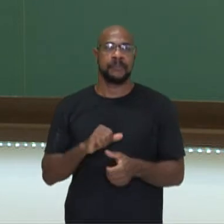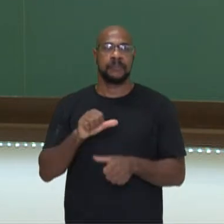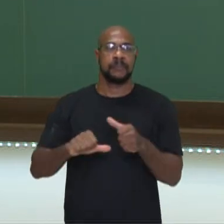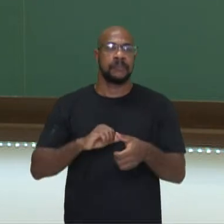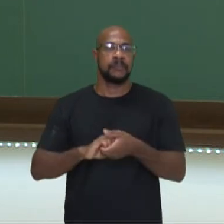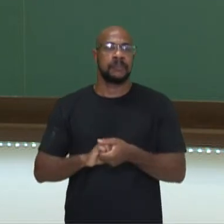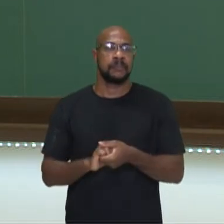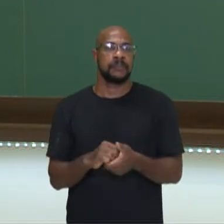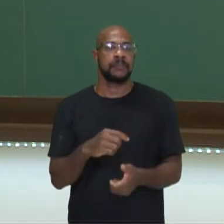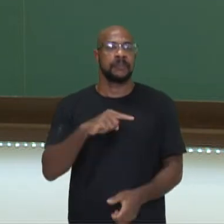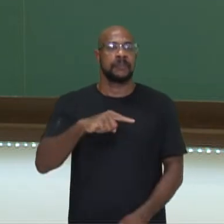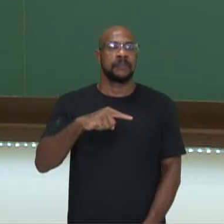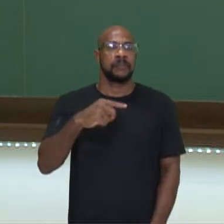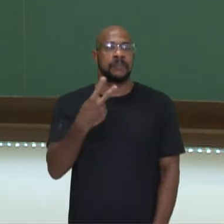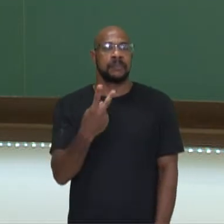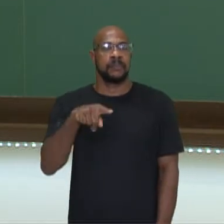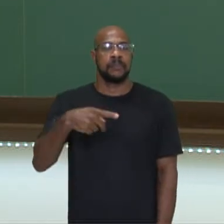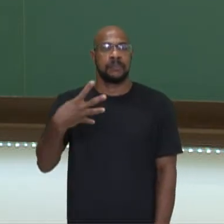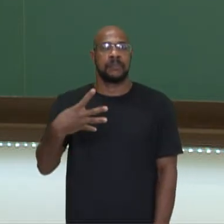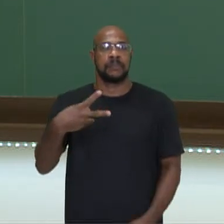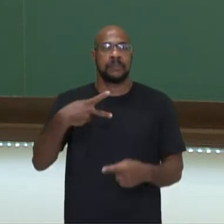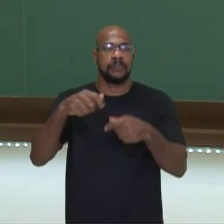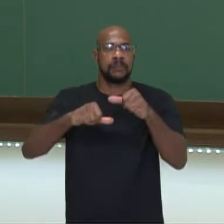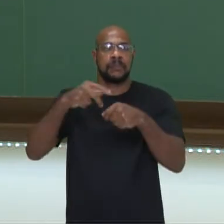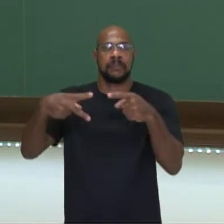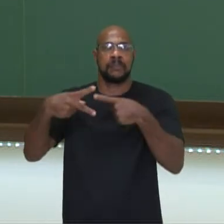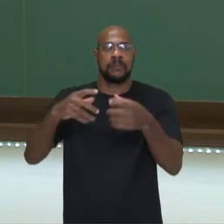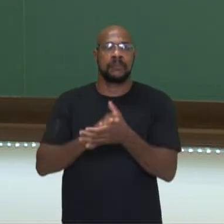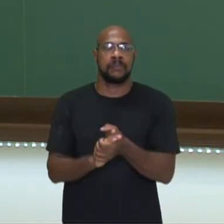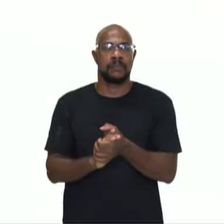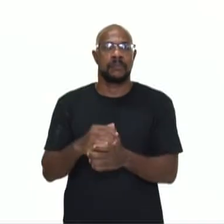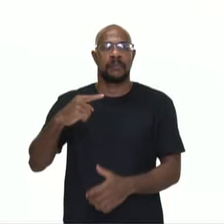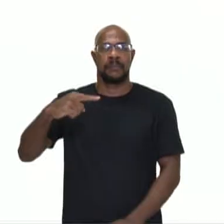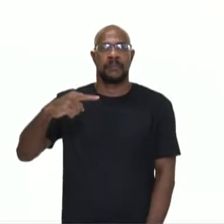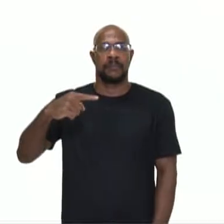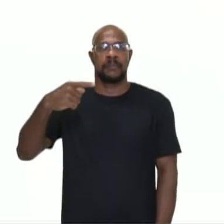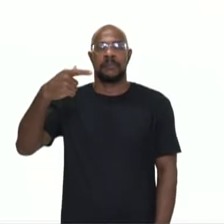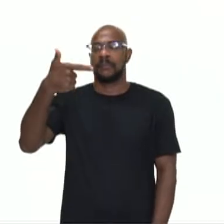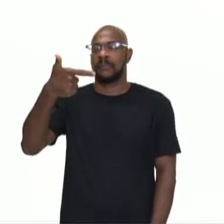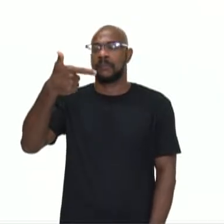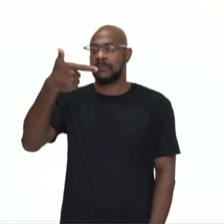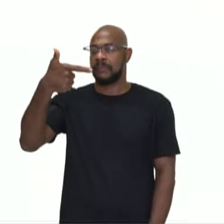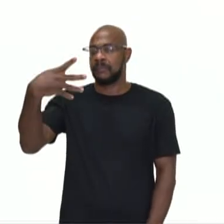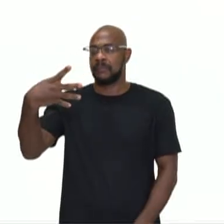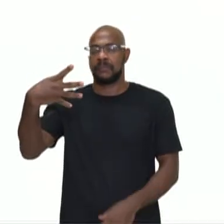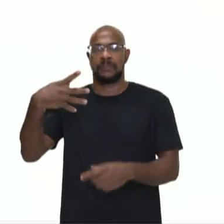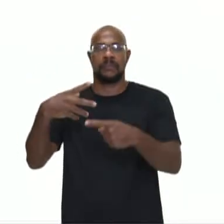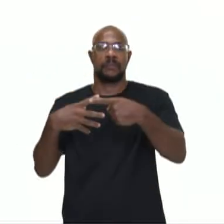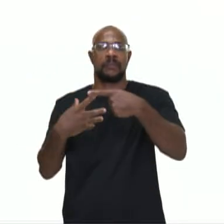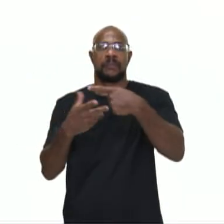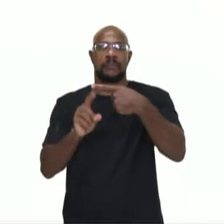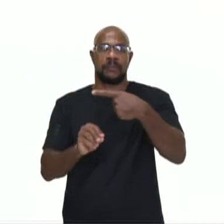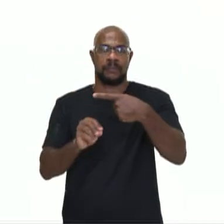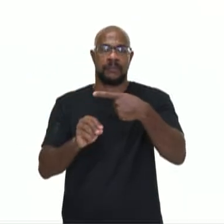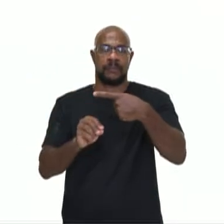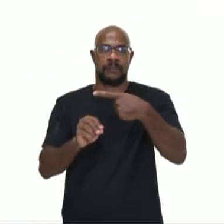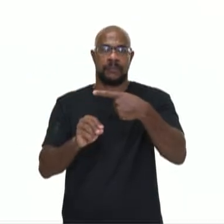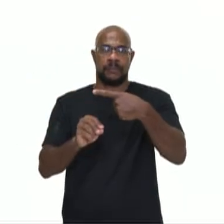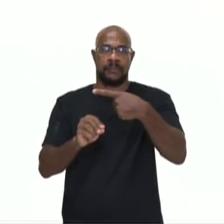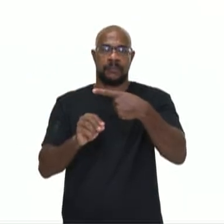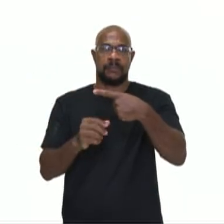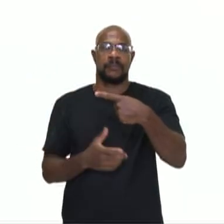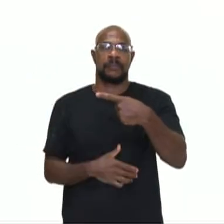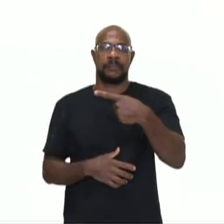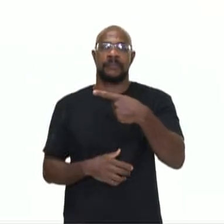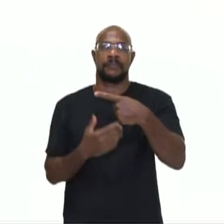o menos 2,4 em fração. Vai ficar o quê? Menos 24 sobre 10. Número sem a vírgula, uma casa